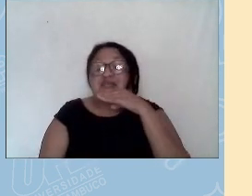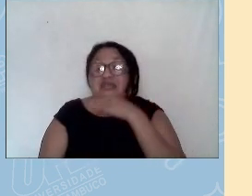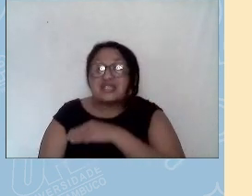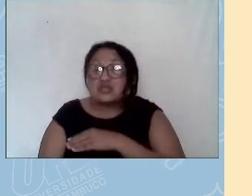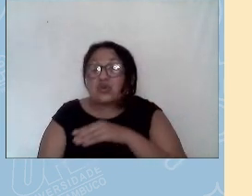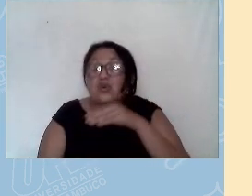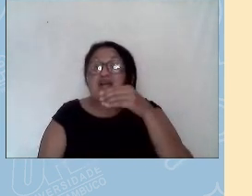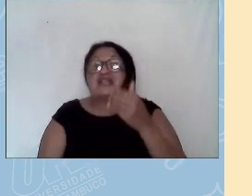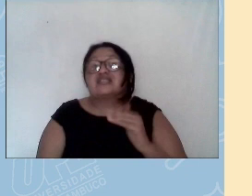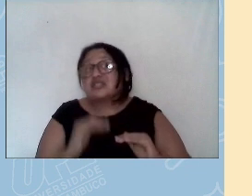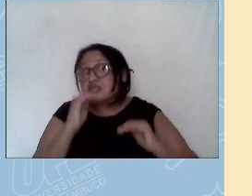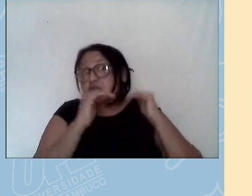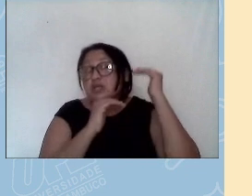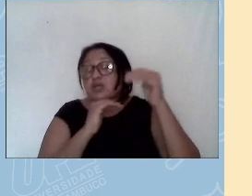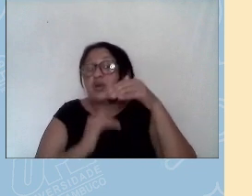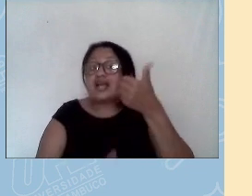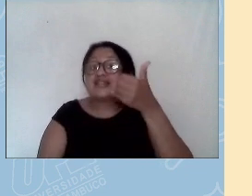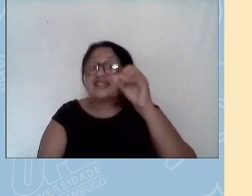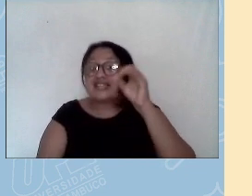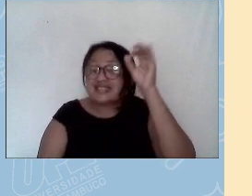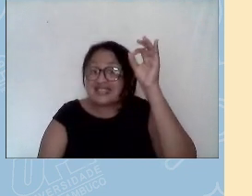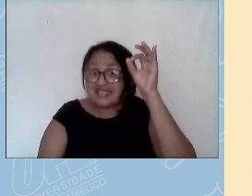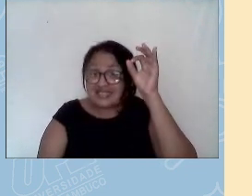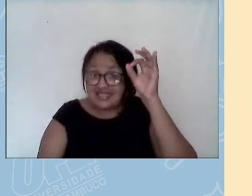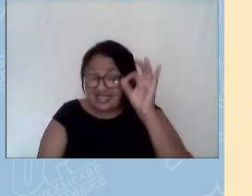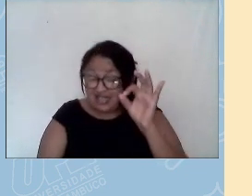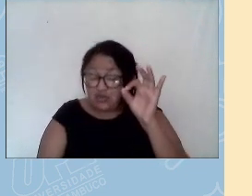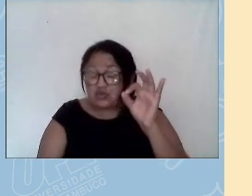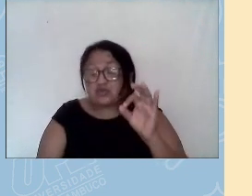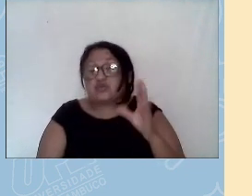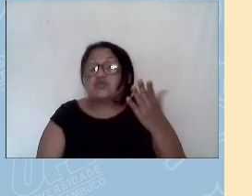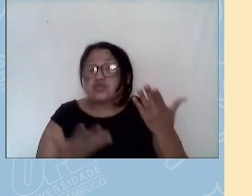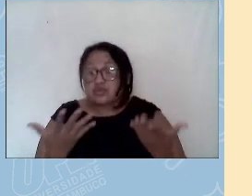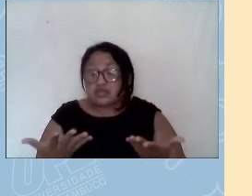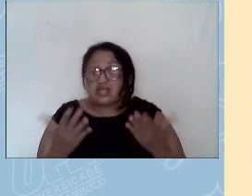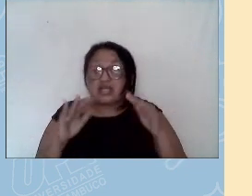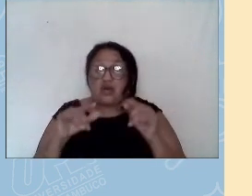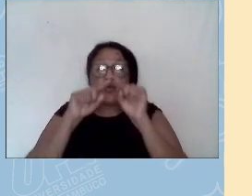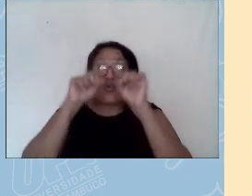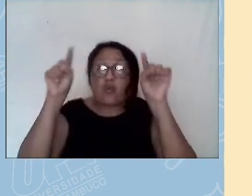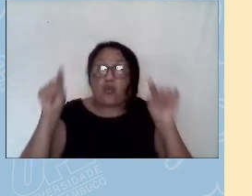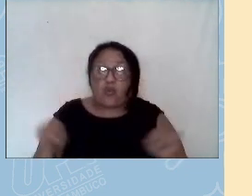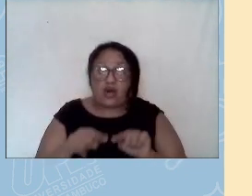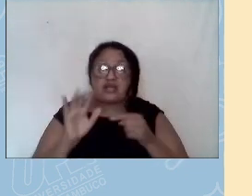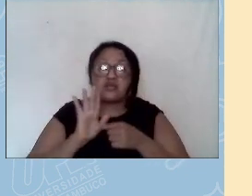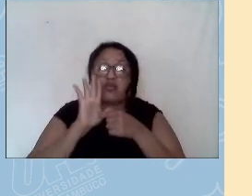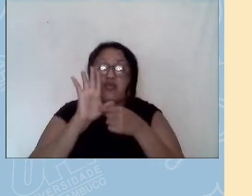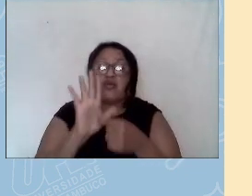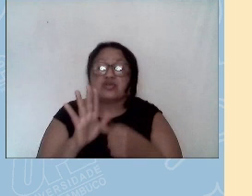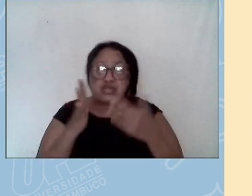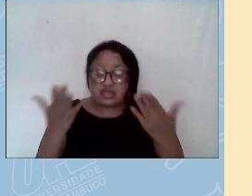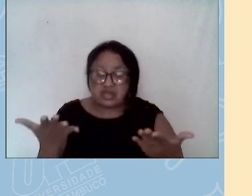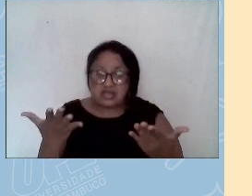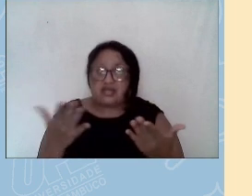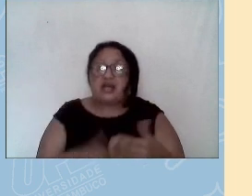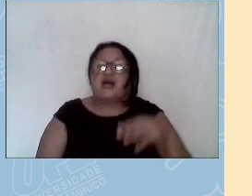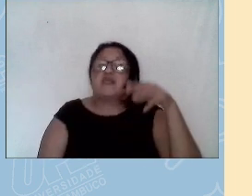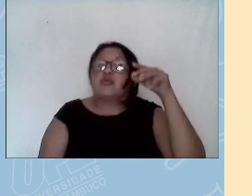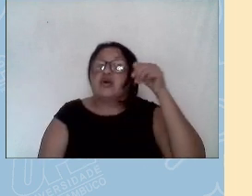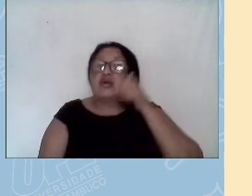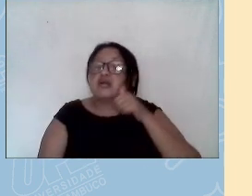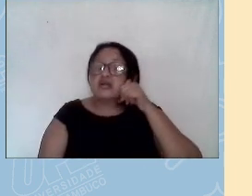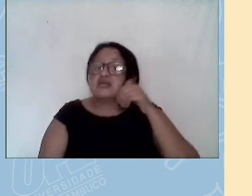graus Celsius o quadro adiante apresenta as informações registradas por Maria Eduarda